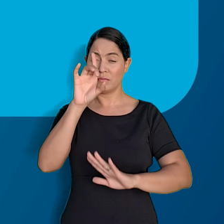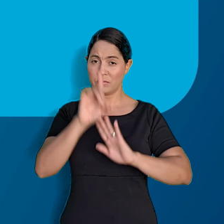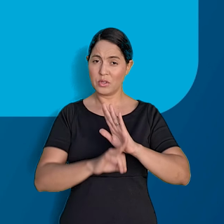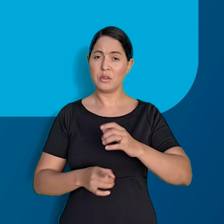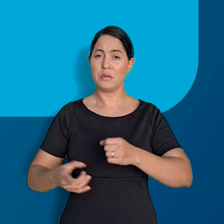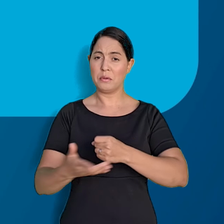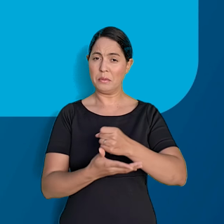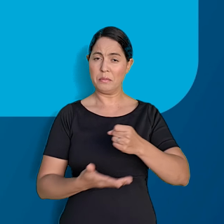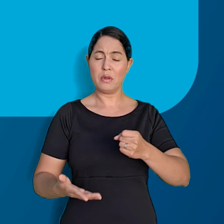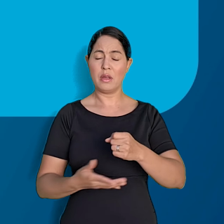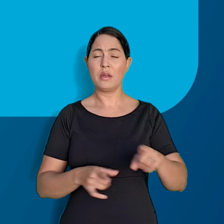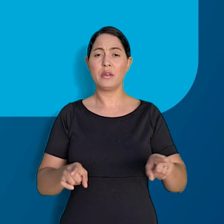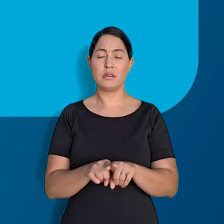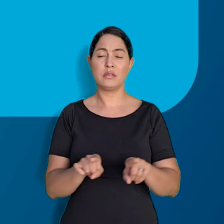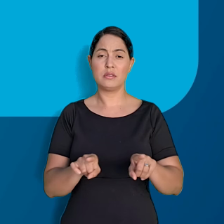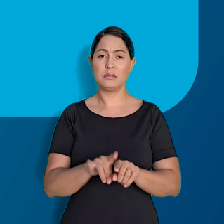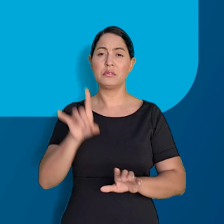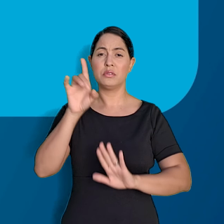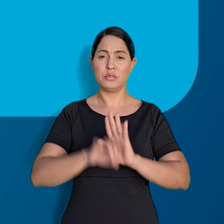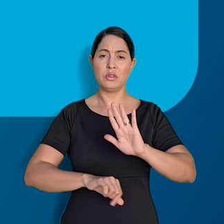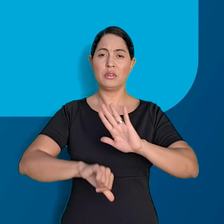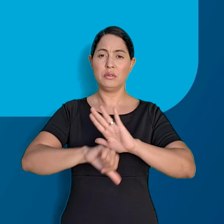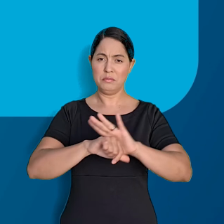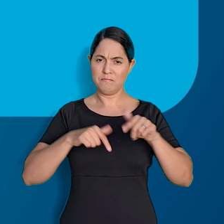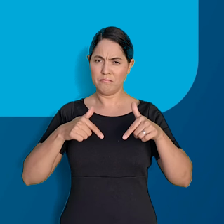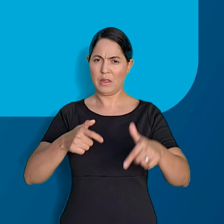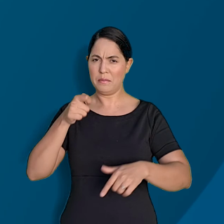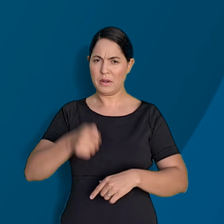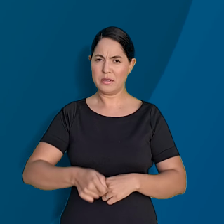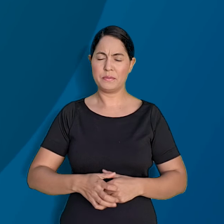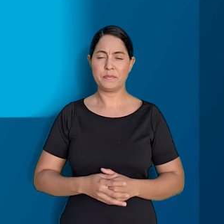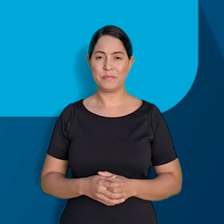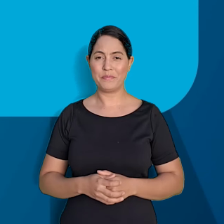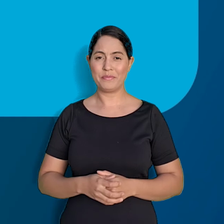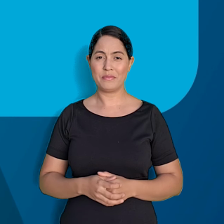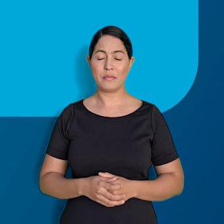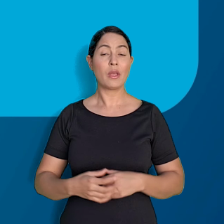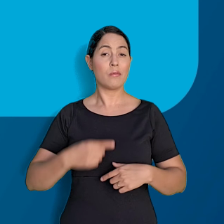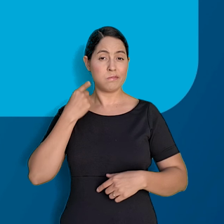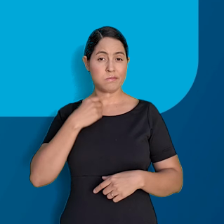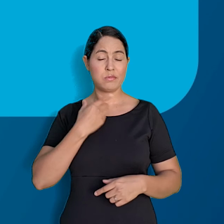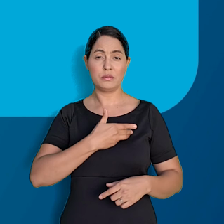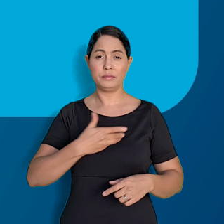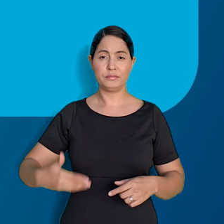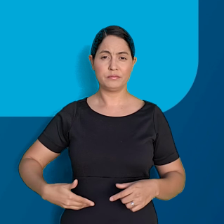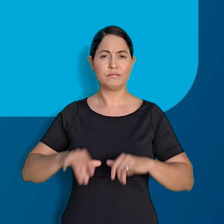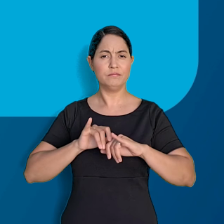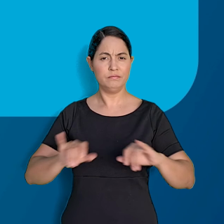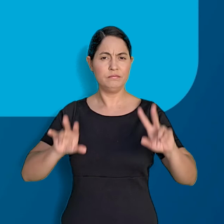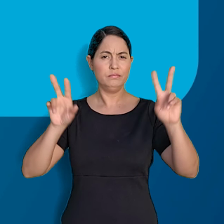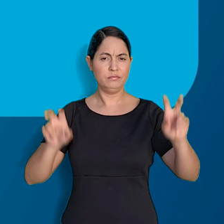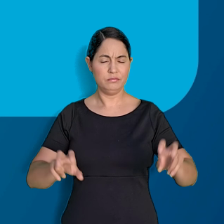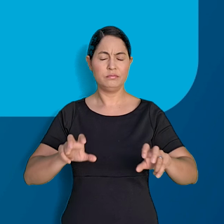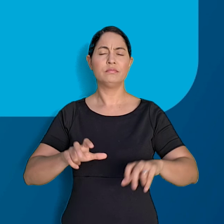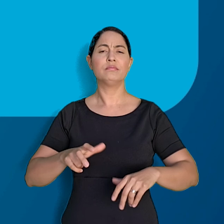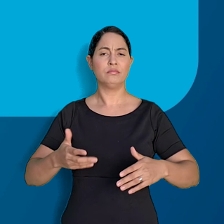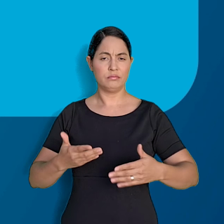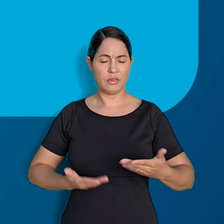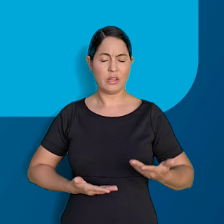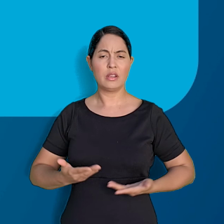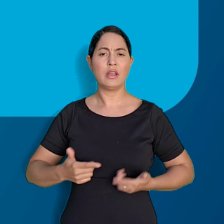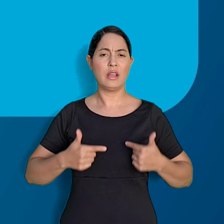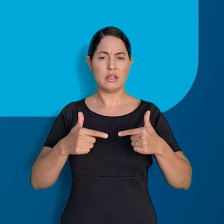garantias fundamentais e da correta aplicação do direito penal. A Advocacia Pública reconheceu a atuação institucional da OAB